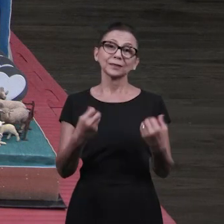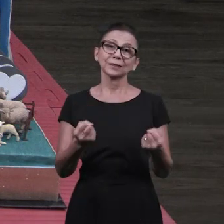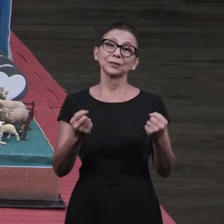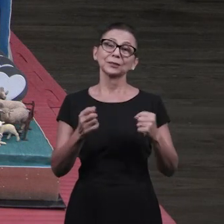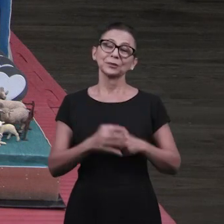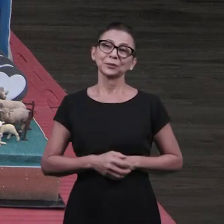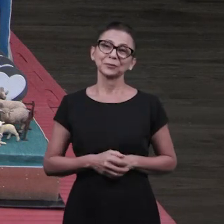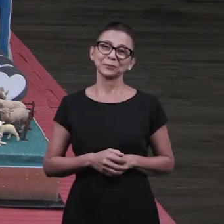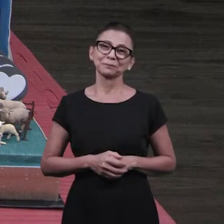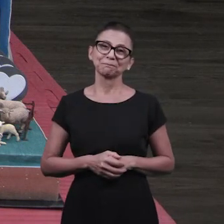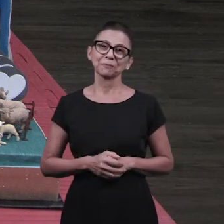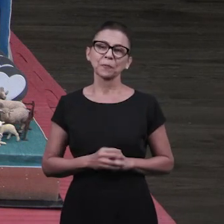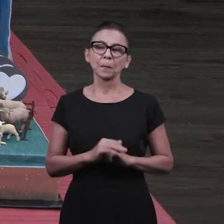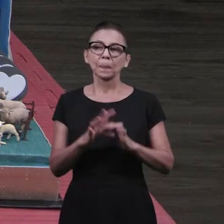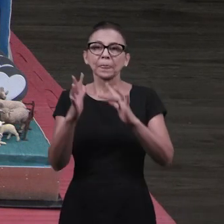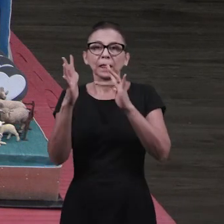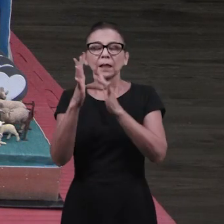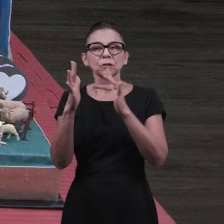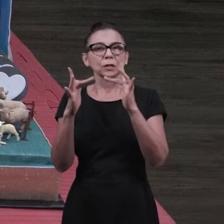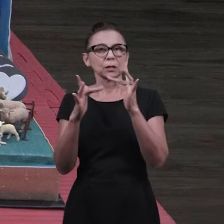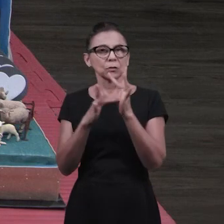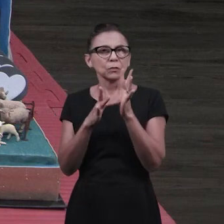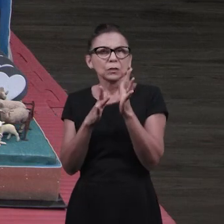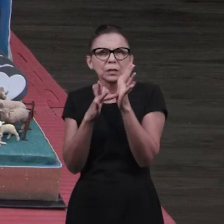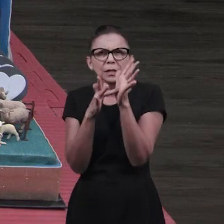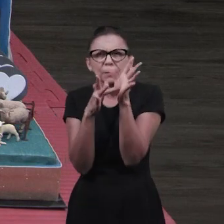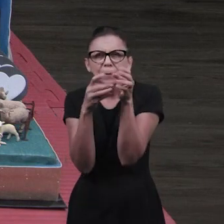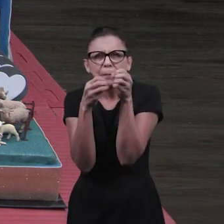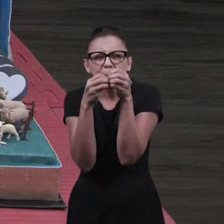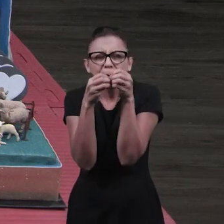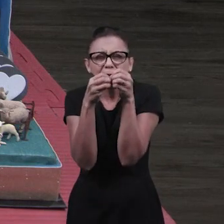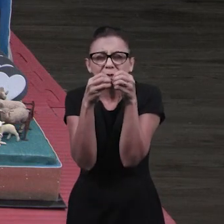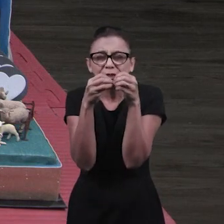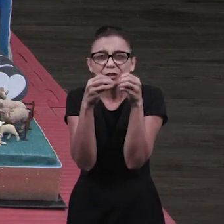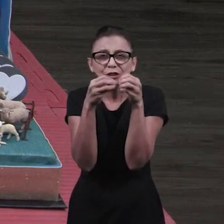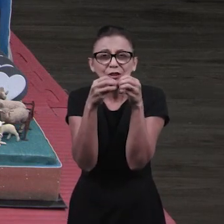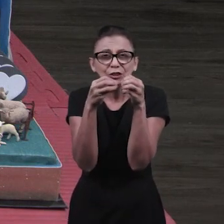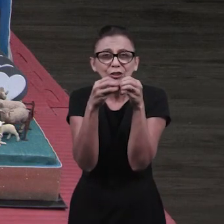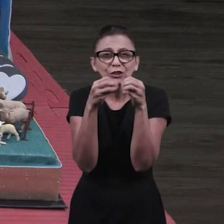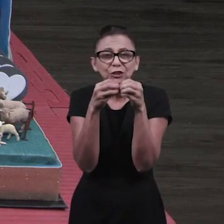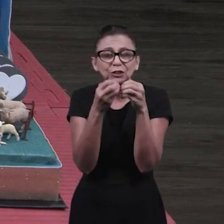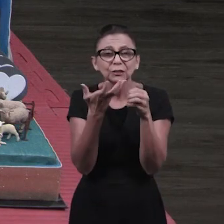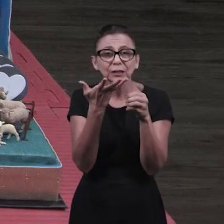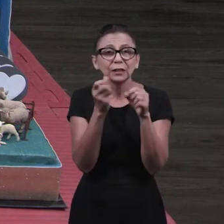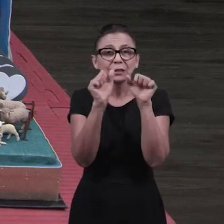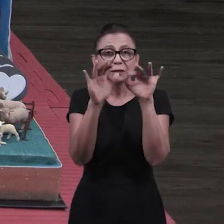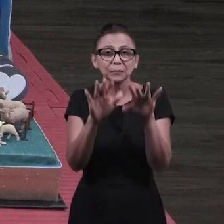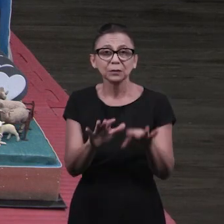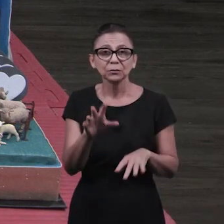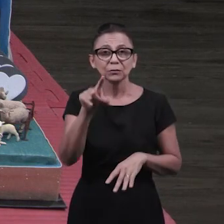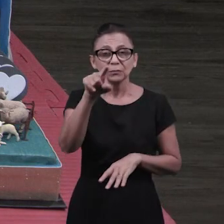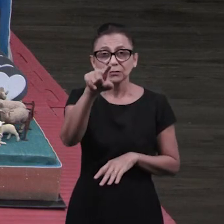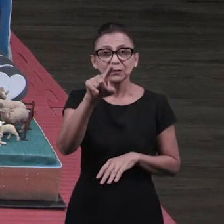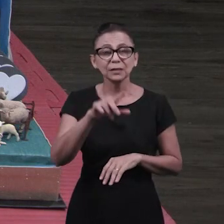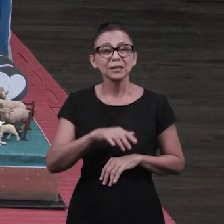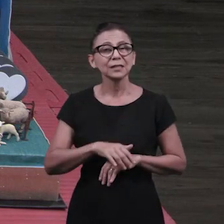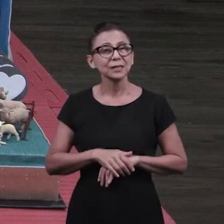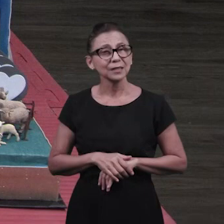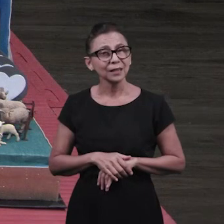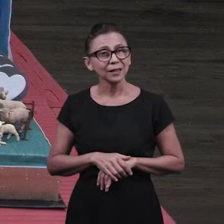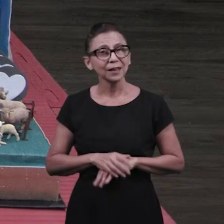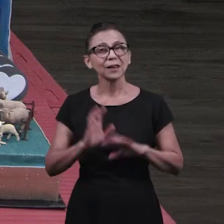Jesus está bem pertinho de nós e ele quer abençoar a nossa vida, a sua vida,